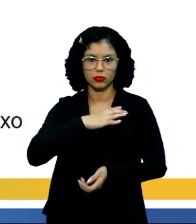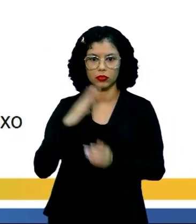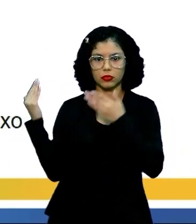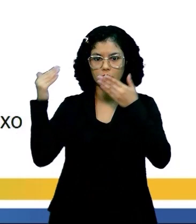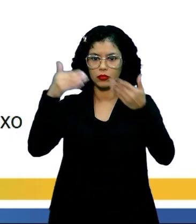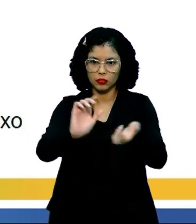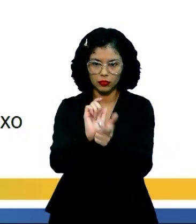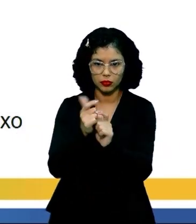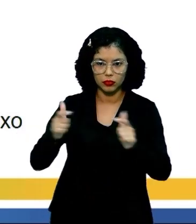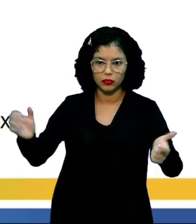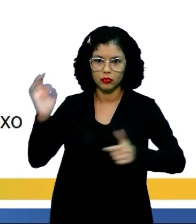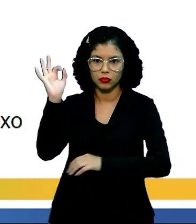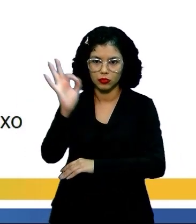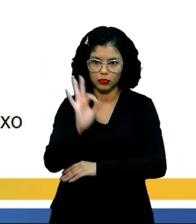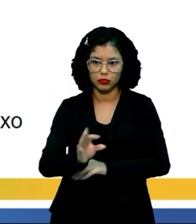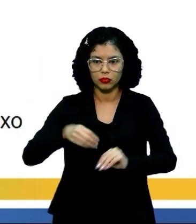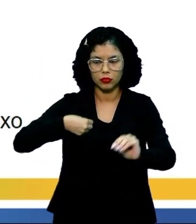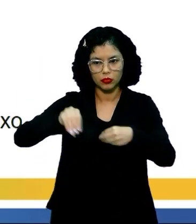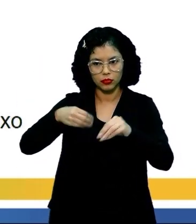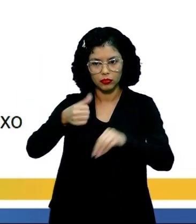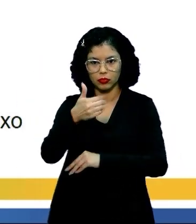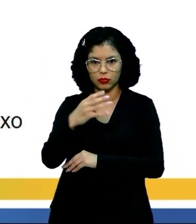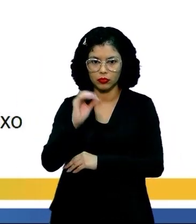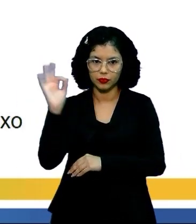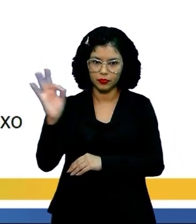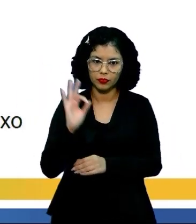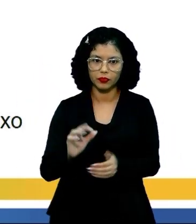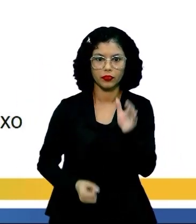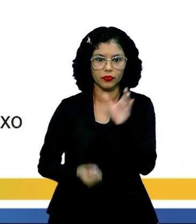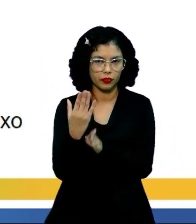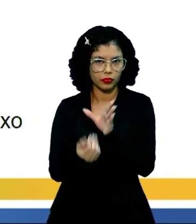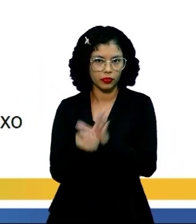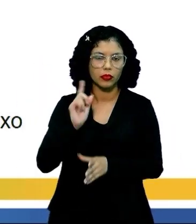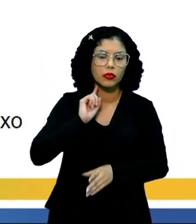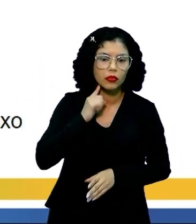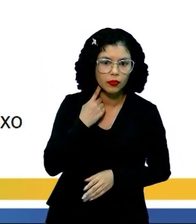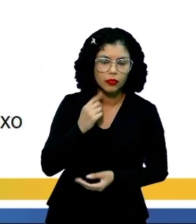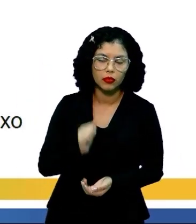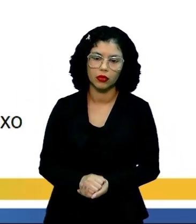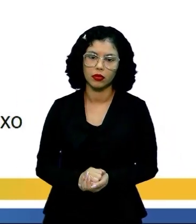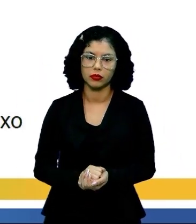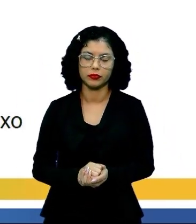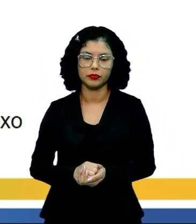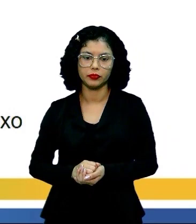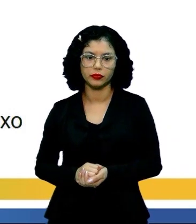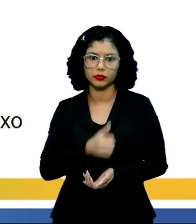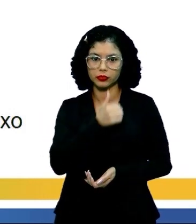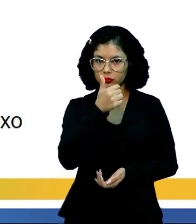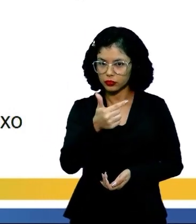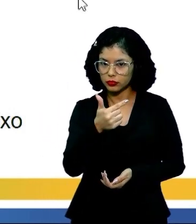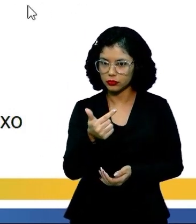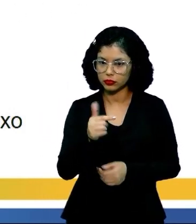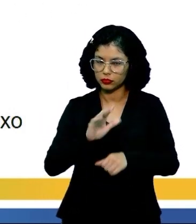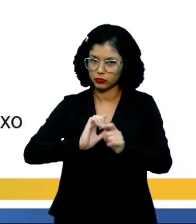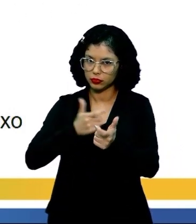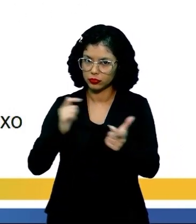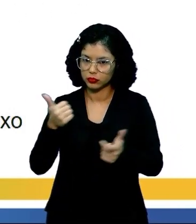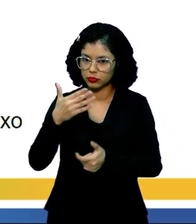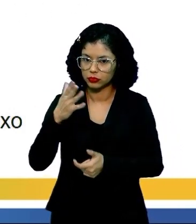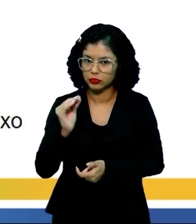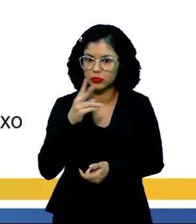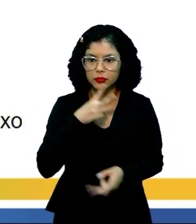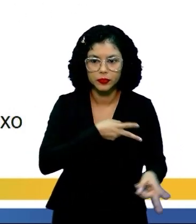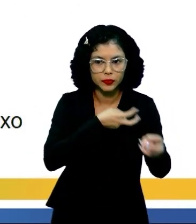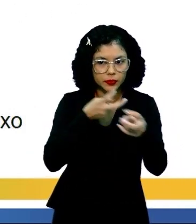meta aumentar o percentual para 10% do lixo produzido. Ok? Era 2, aumentou para 10.